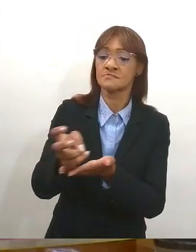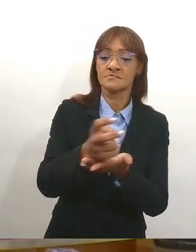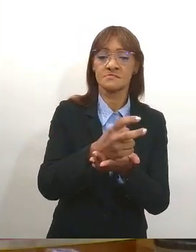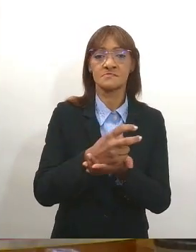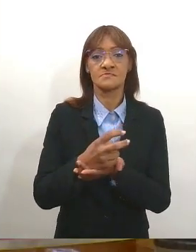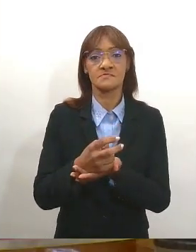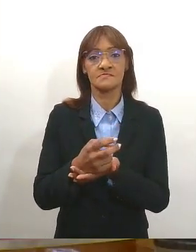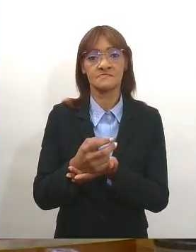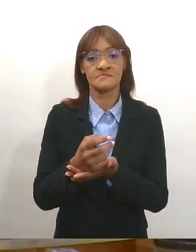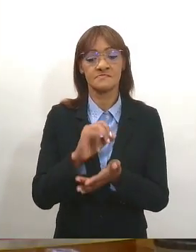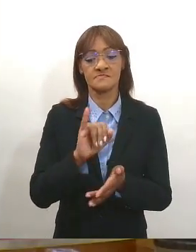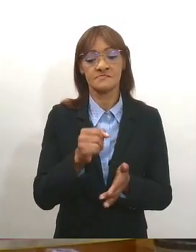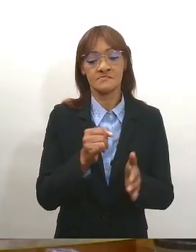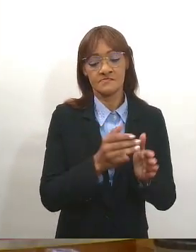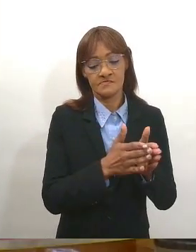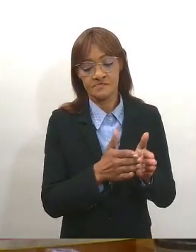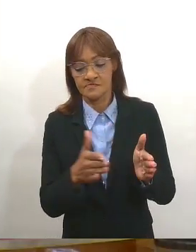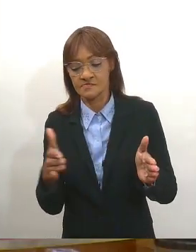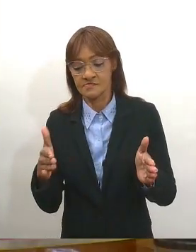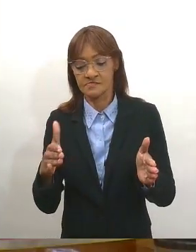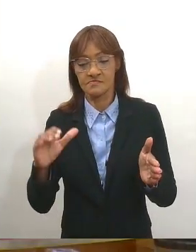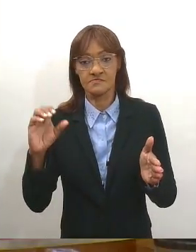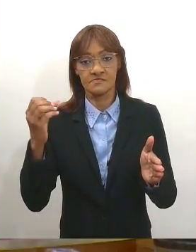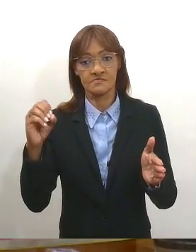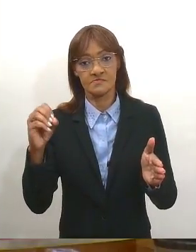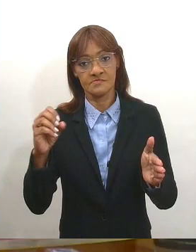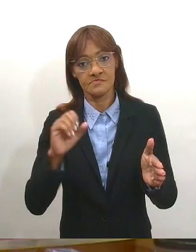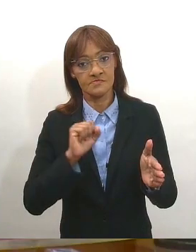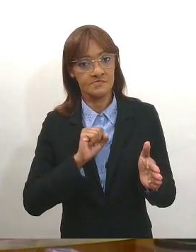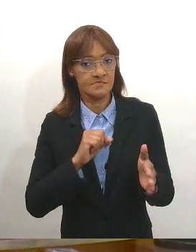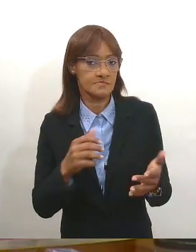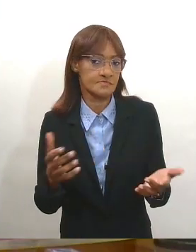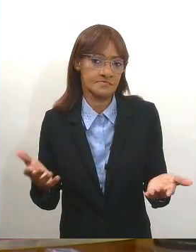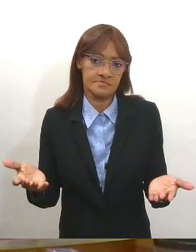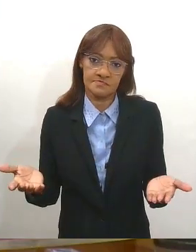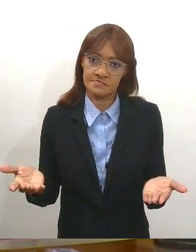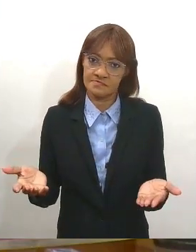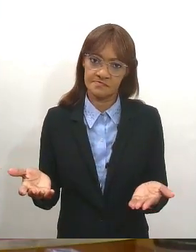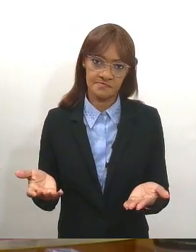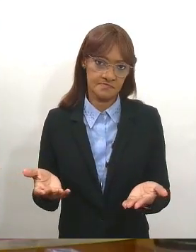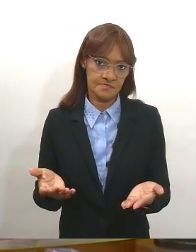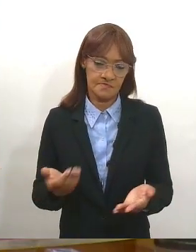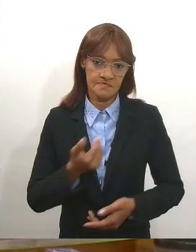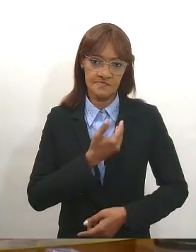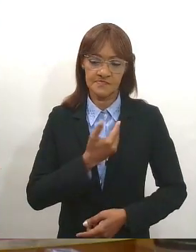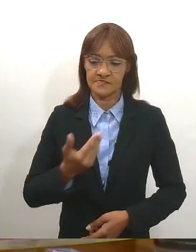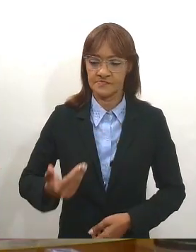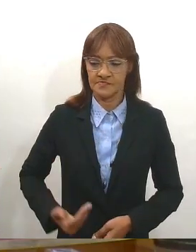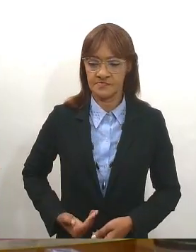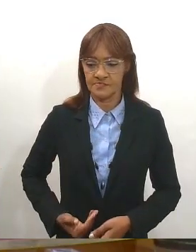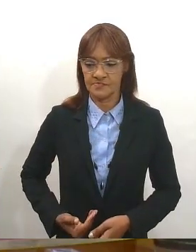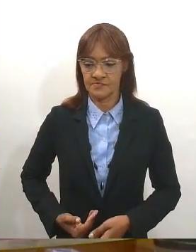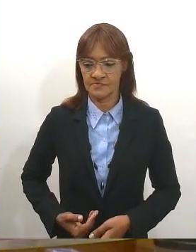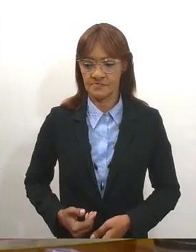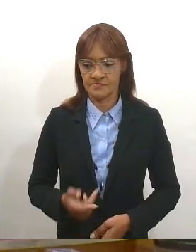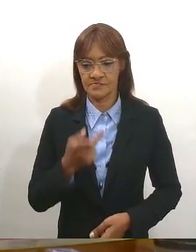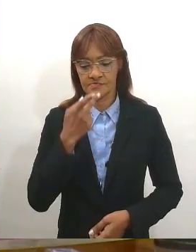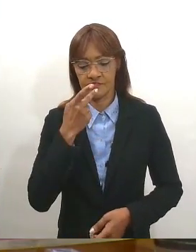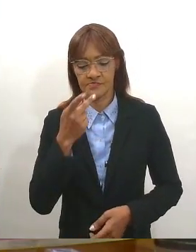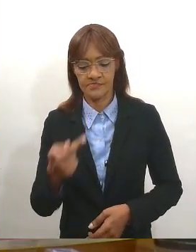E aí não adianta o governo ir para as redes sociais, para a imprensa,